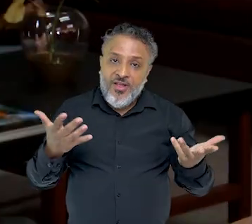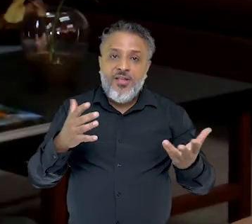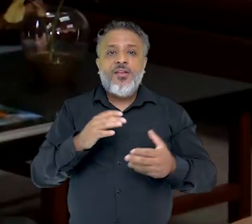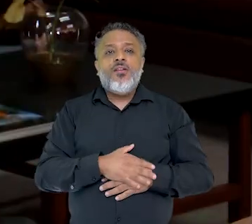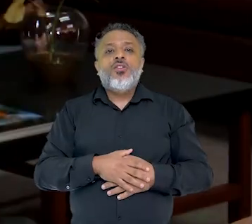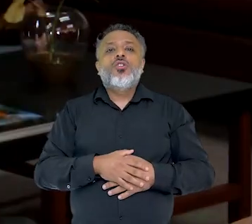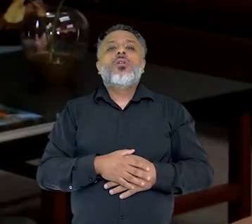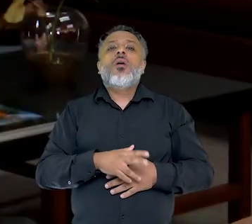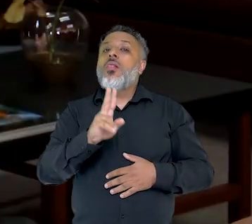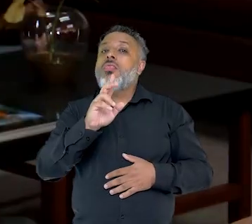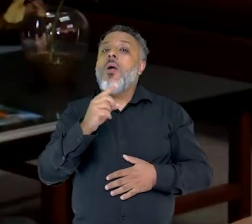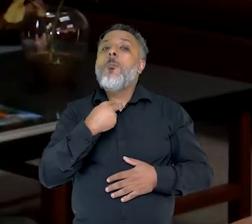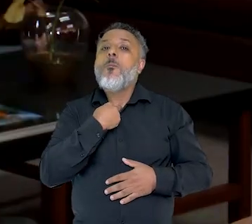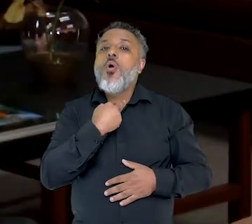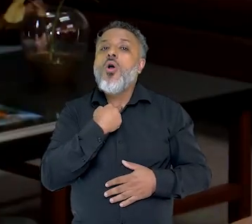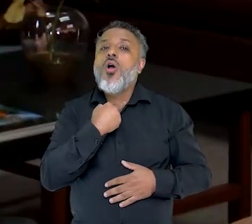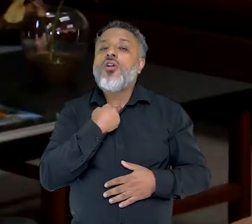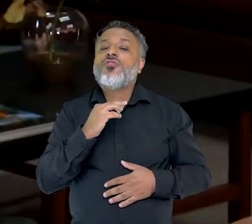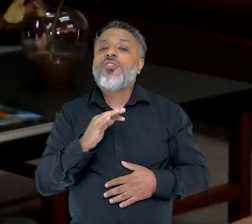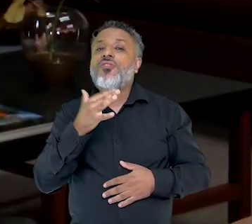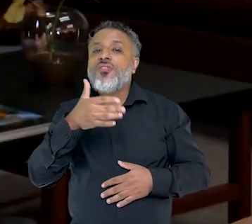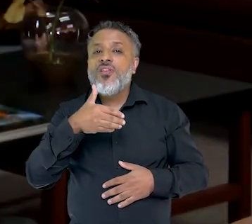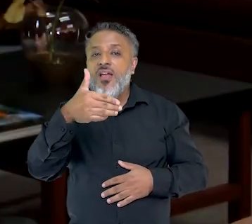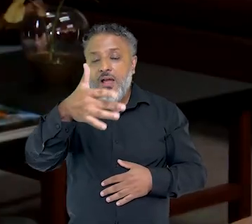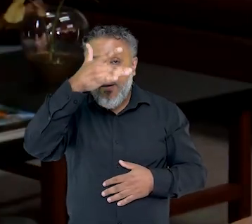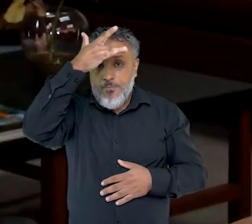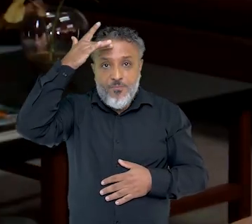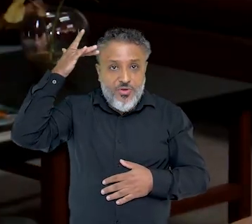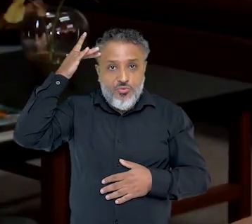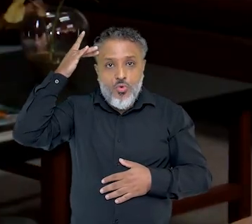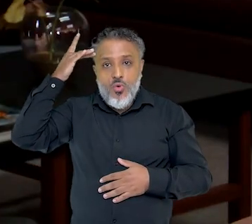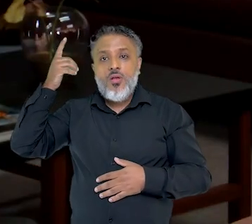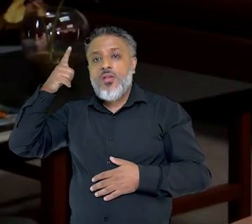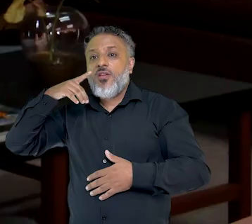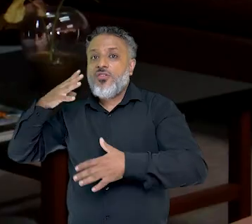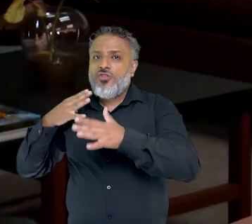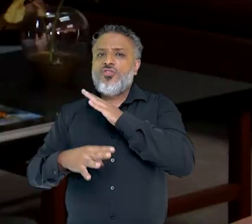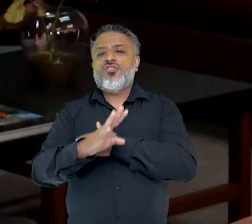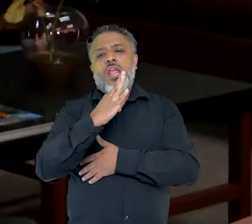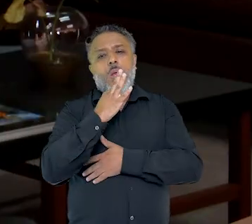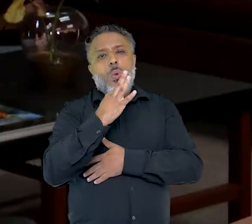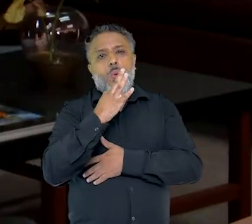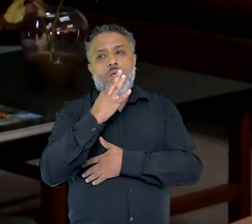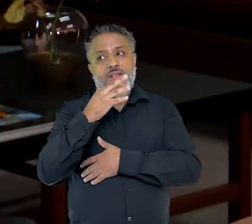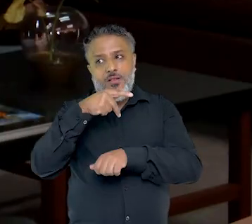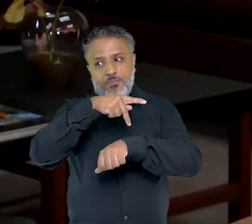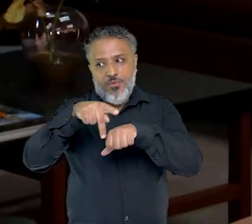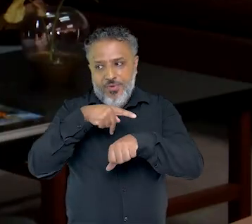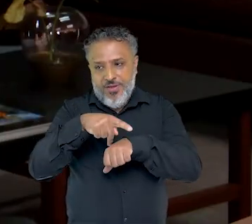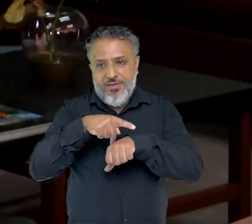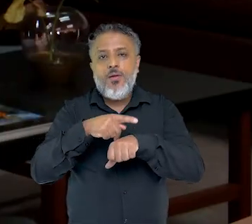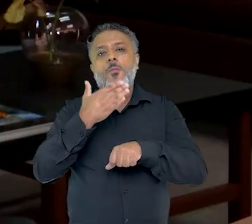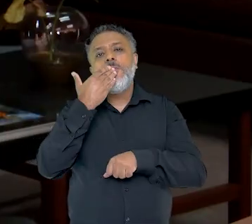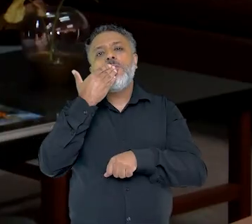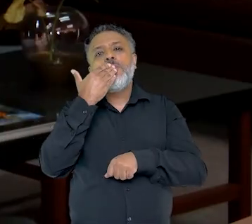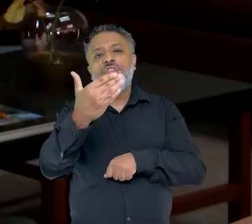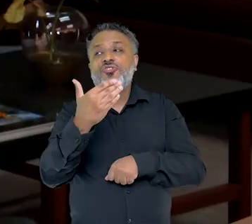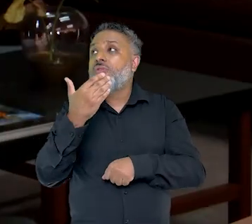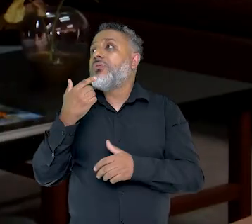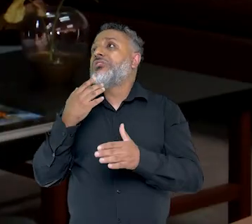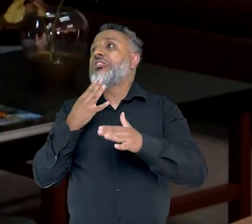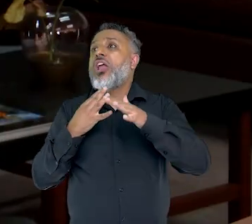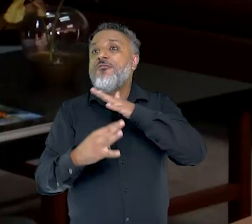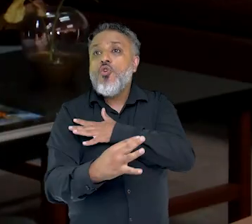só não pode acontecer em relação a pessoas refugiadas já reconhecidas pelo país ou solicitantes de refúgio